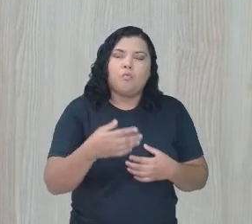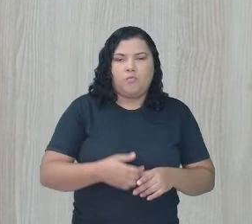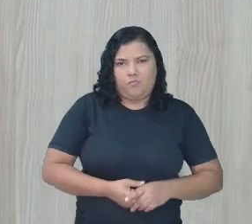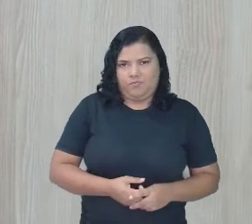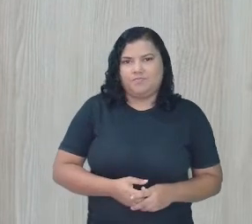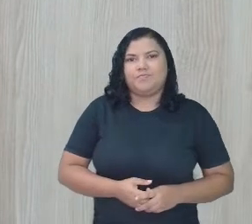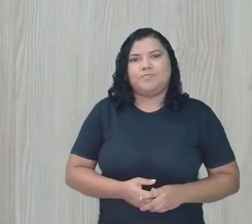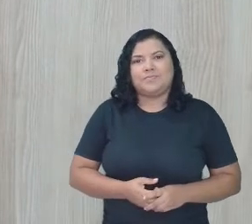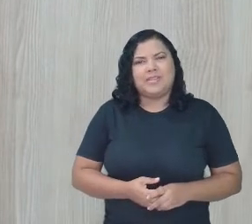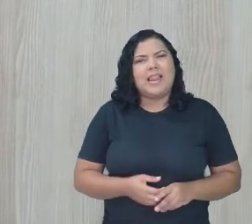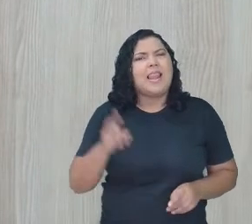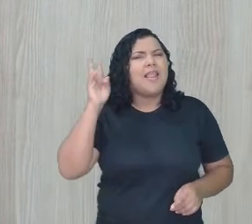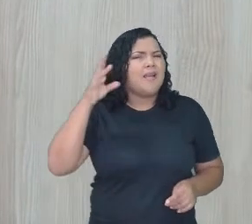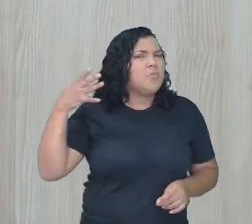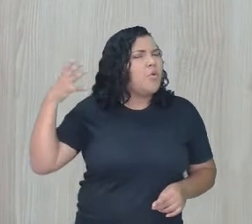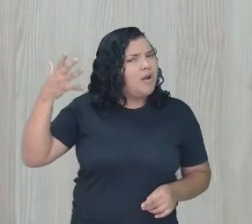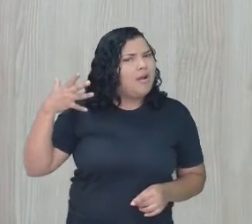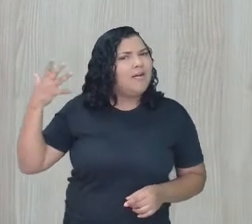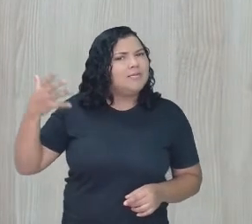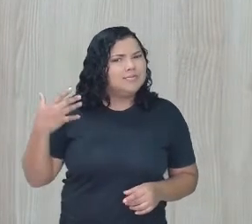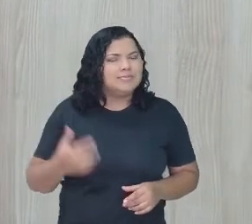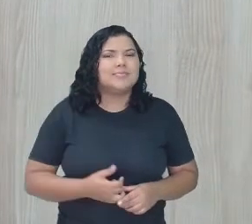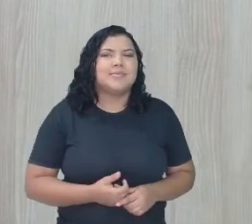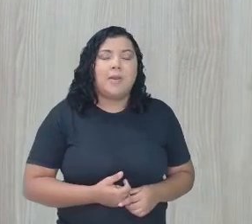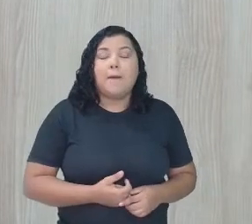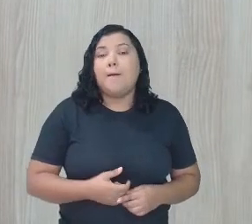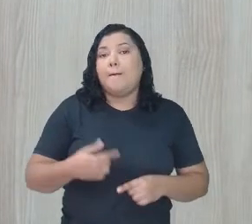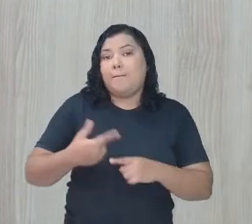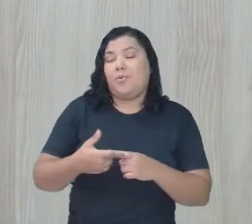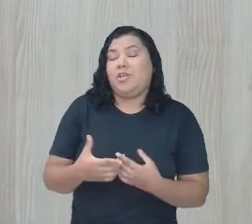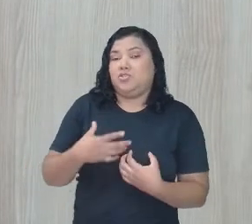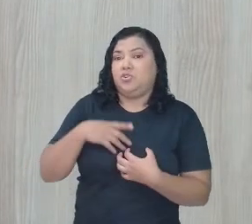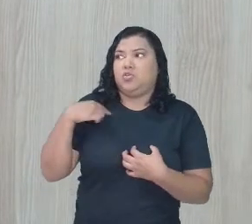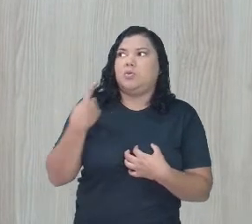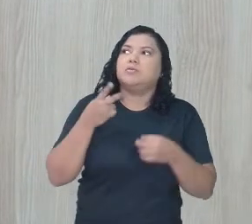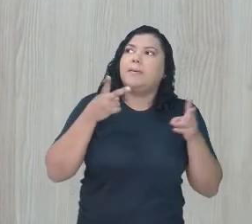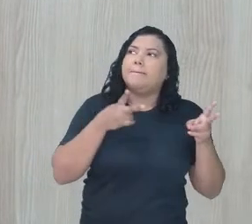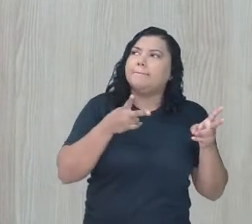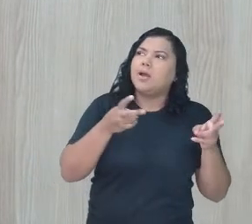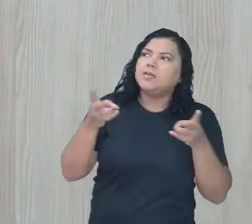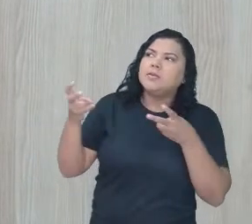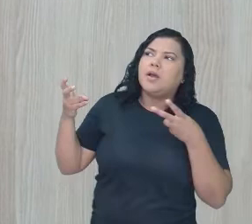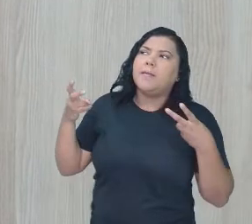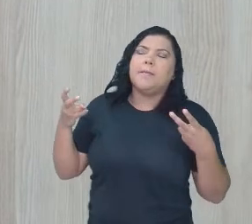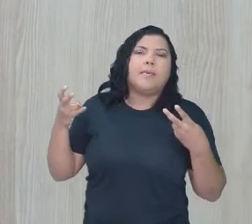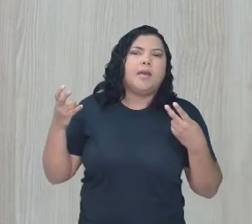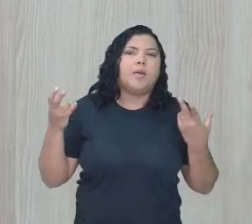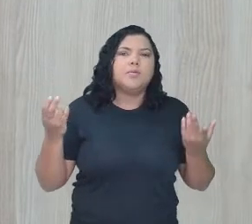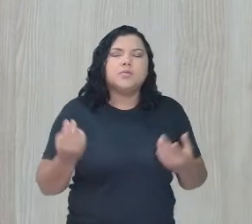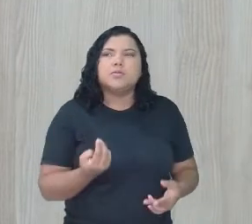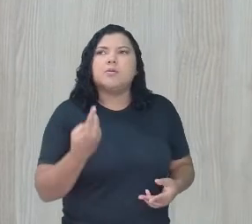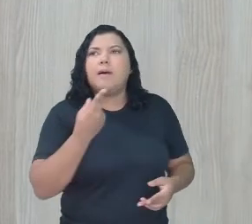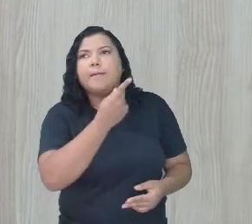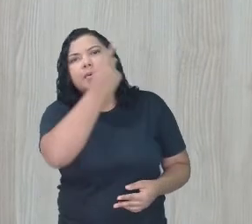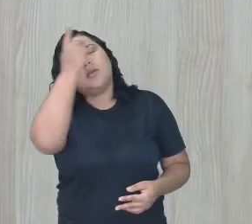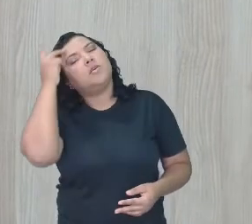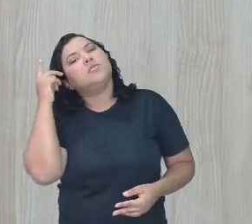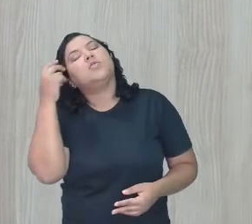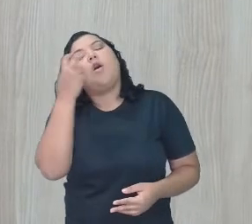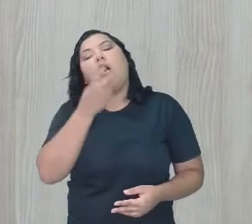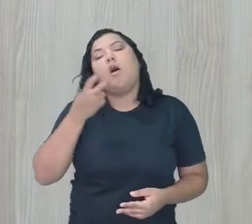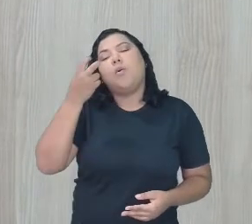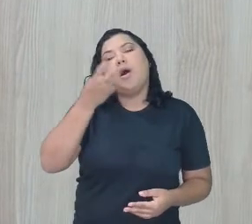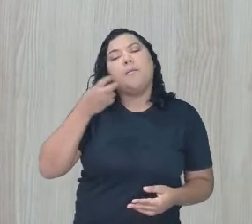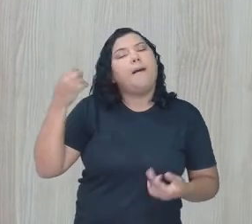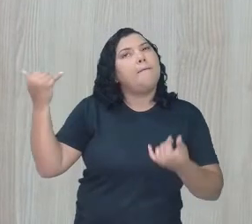também me lembra o rádio. Sim, porque Vivi. Dessa forma a gente escuta, né, através de alguém de forma oral, então